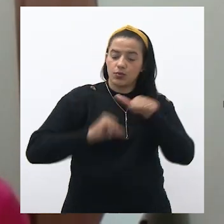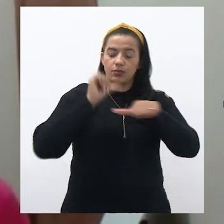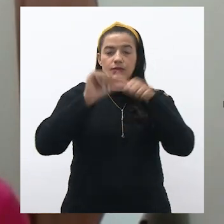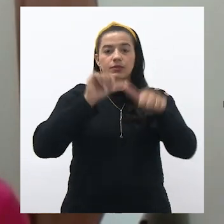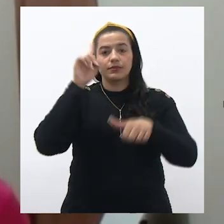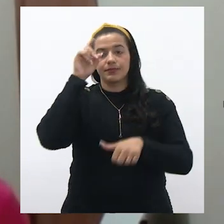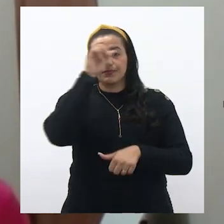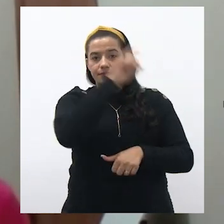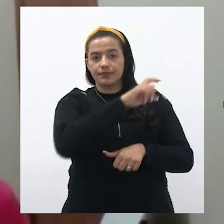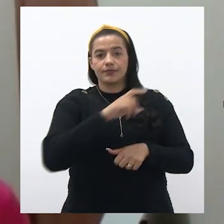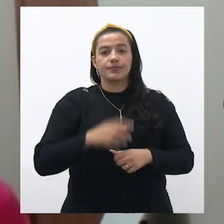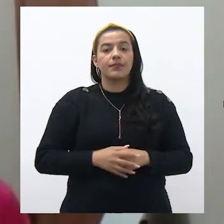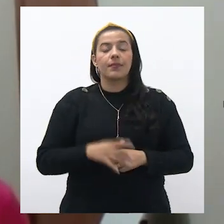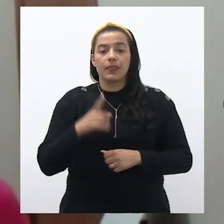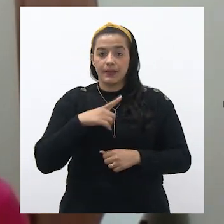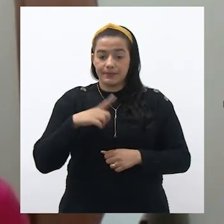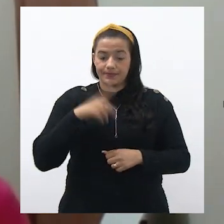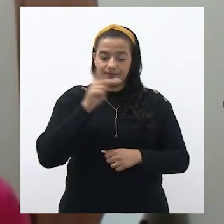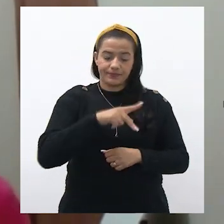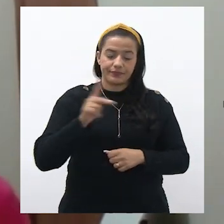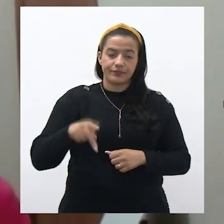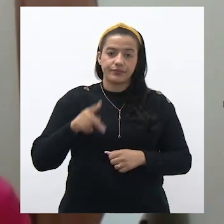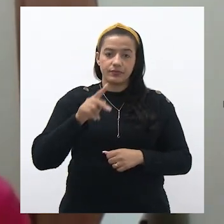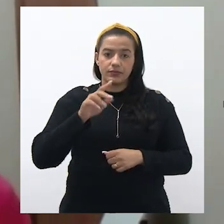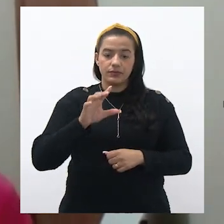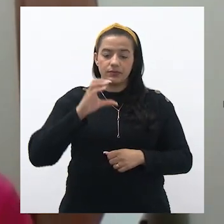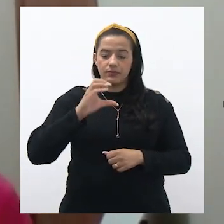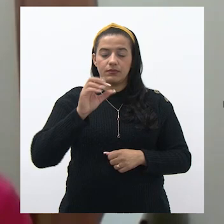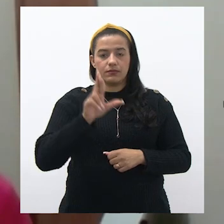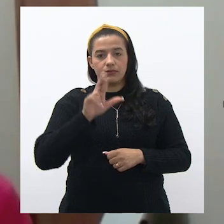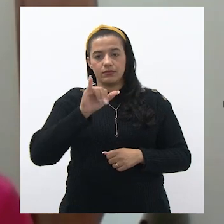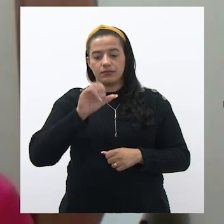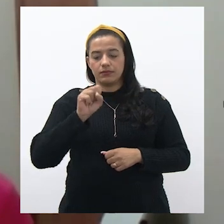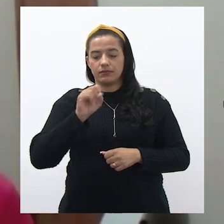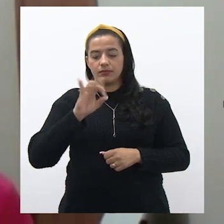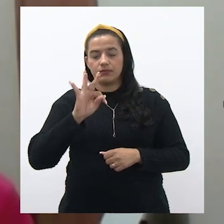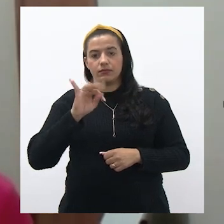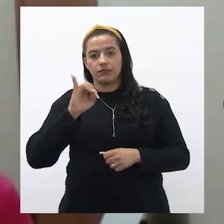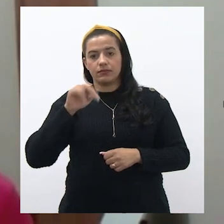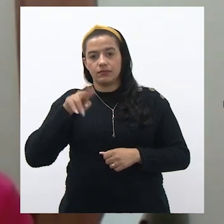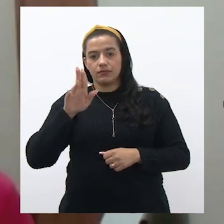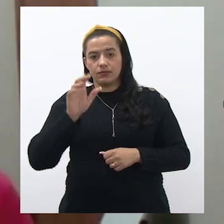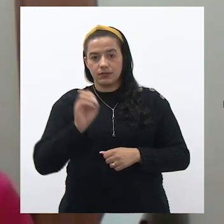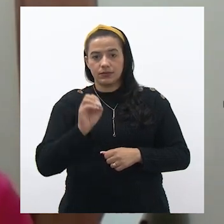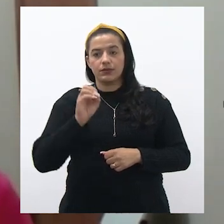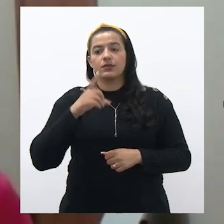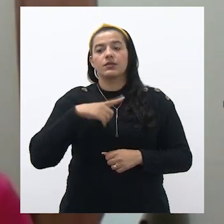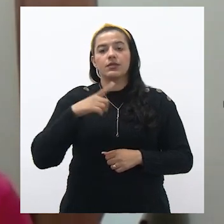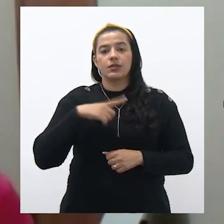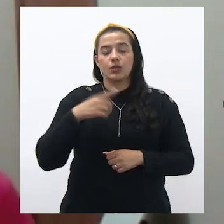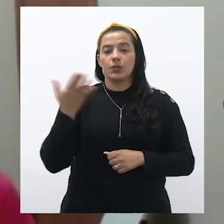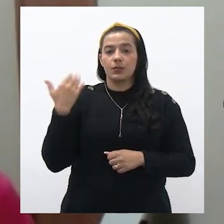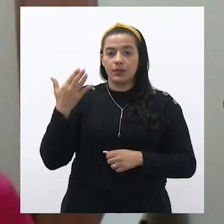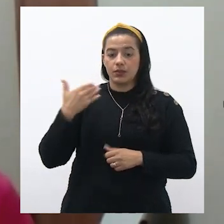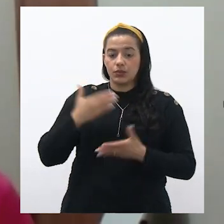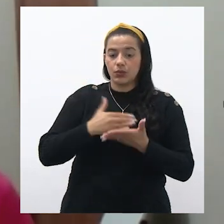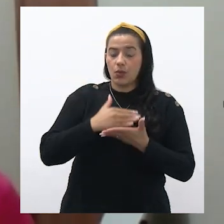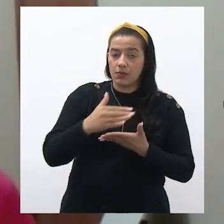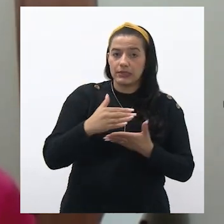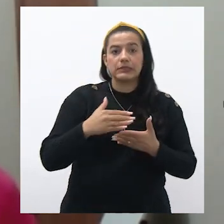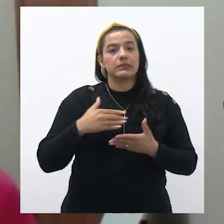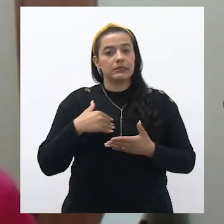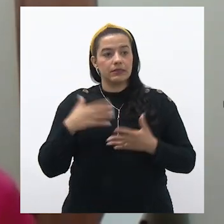da professor Cristiano comenta, né? A mudança desafiadora nós sentimos inseguros no início, isso é